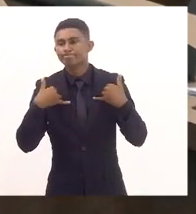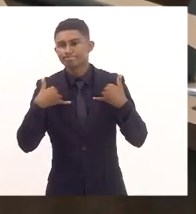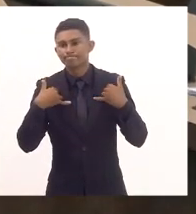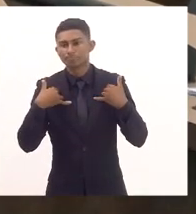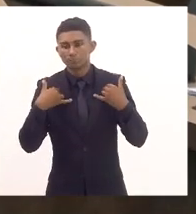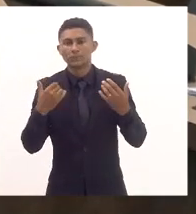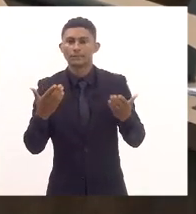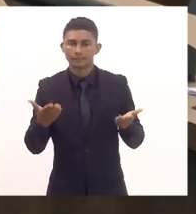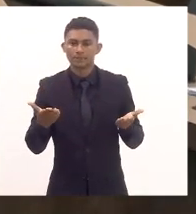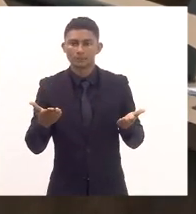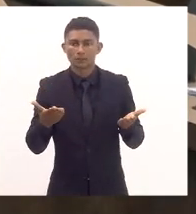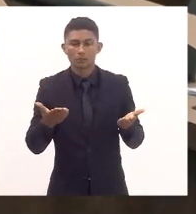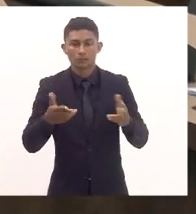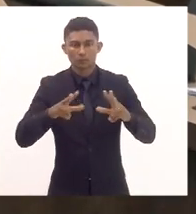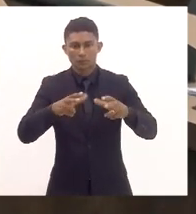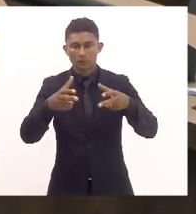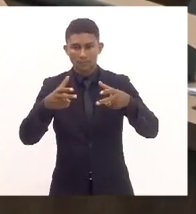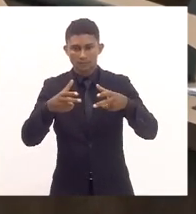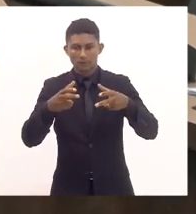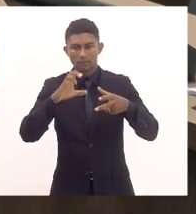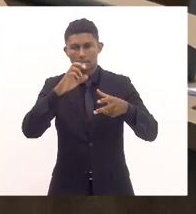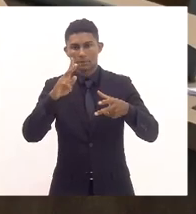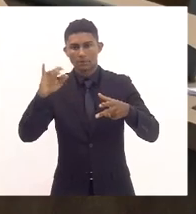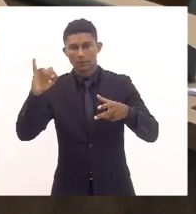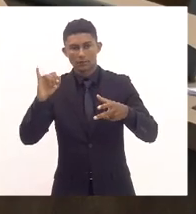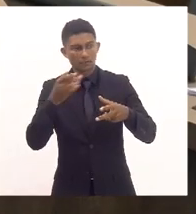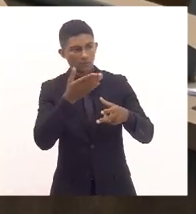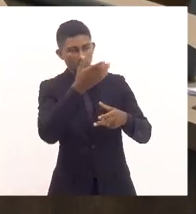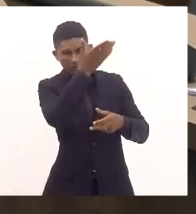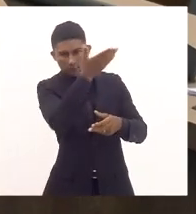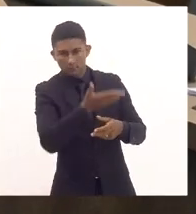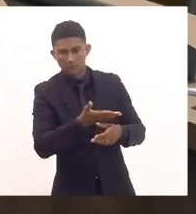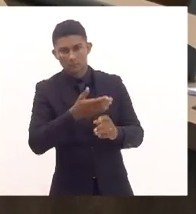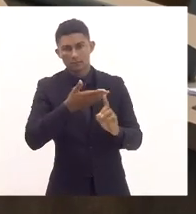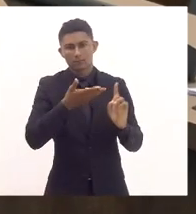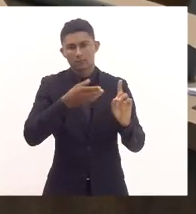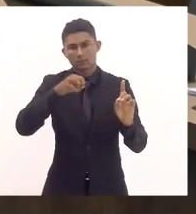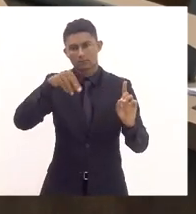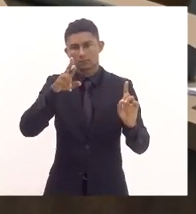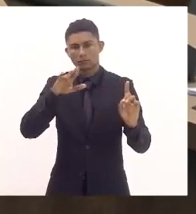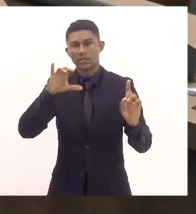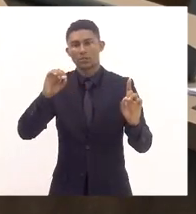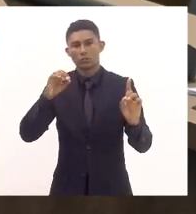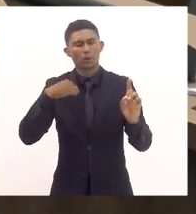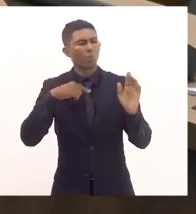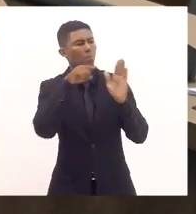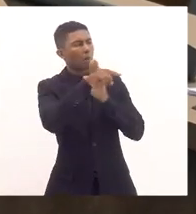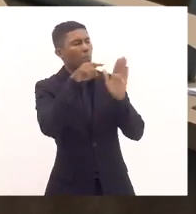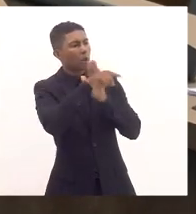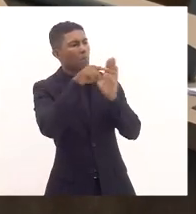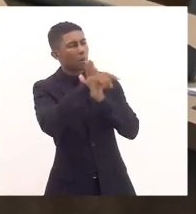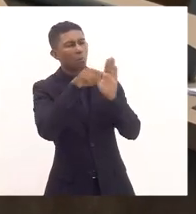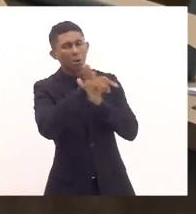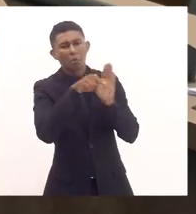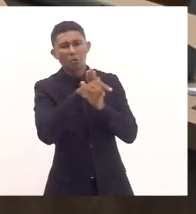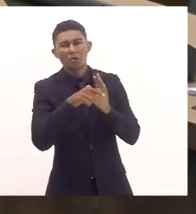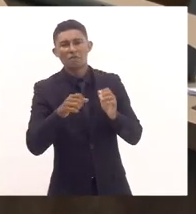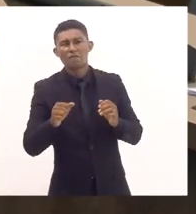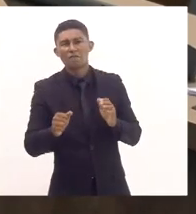sabatinar na comissão o Dr Murilo fiz diversas perguntas